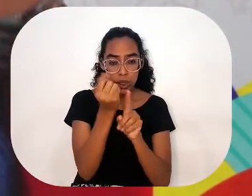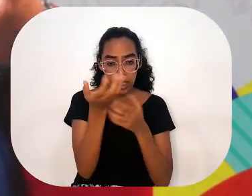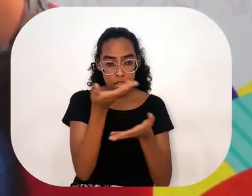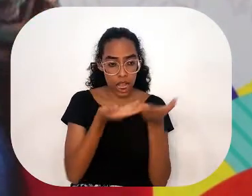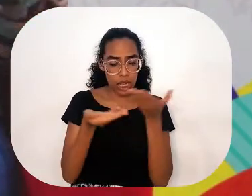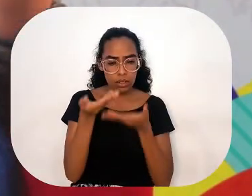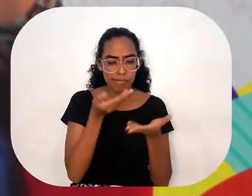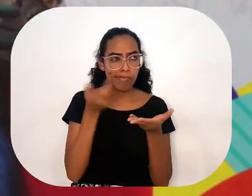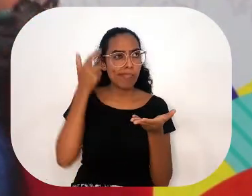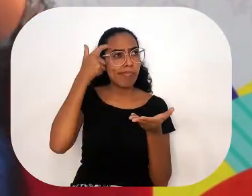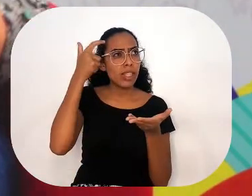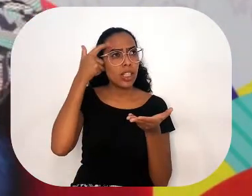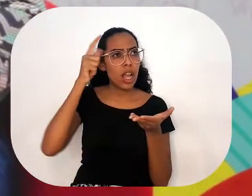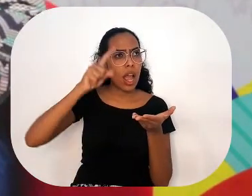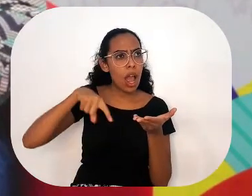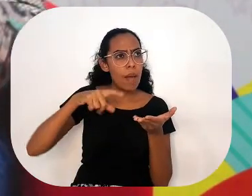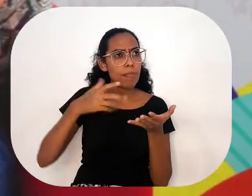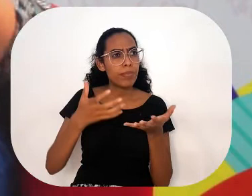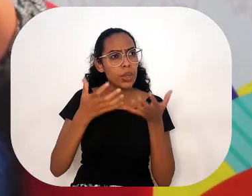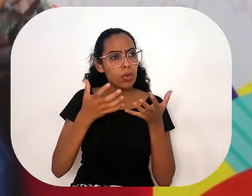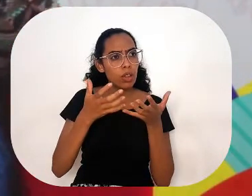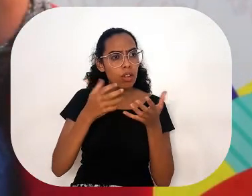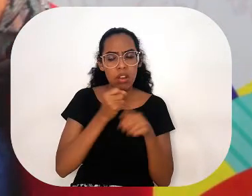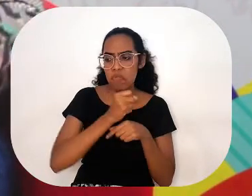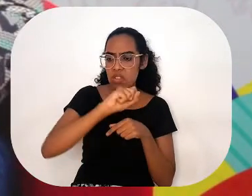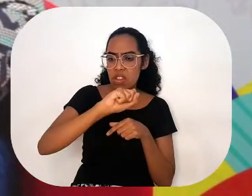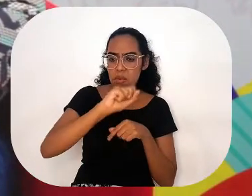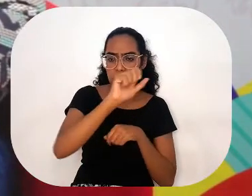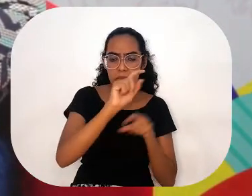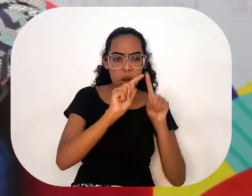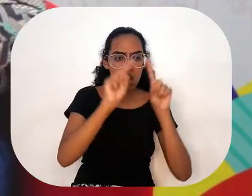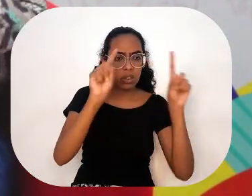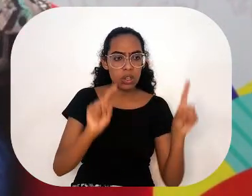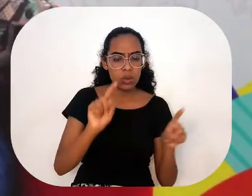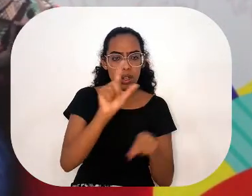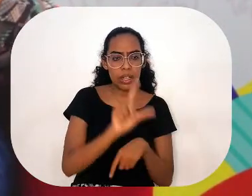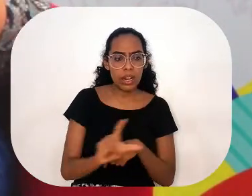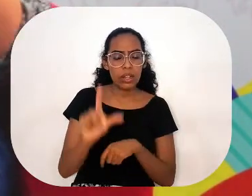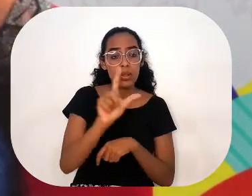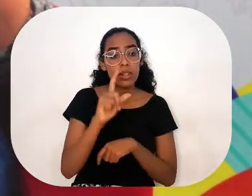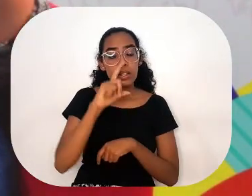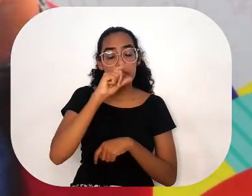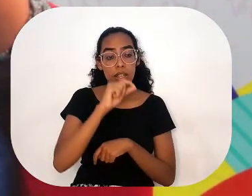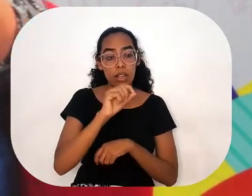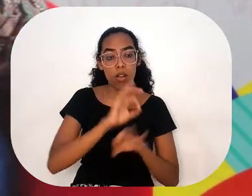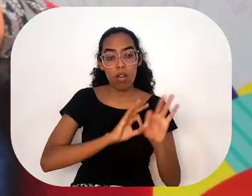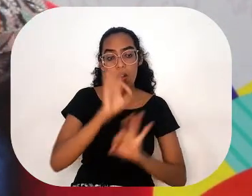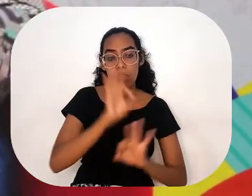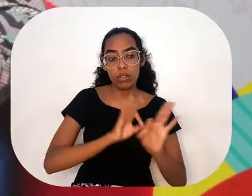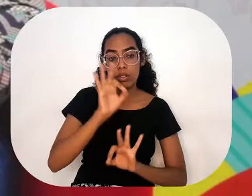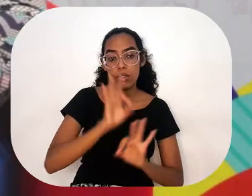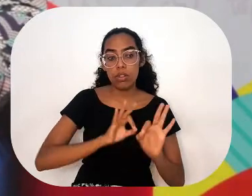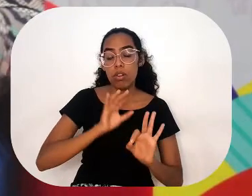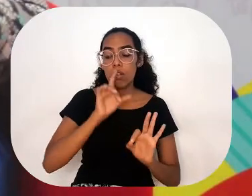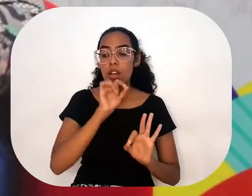o impulso de ir não Vou defender um projeto com literatura né E quem preparou um pouco esse